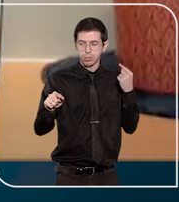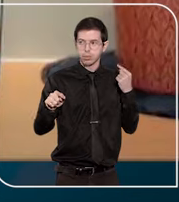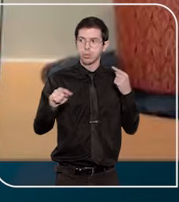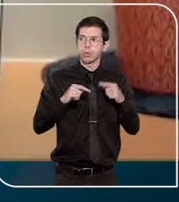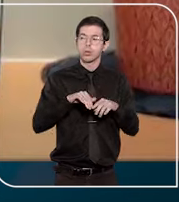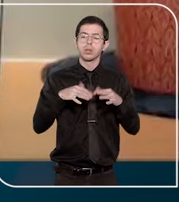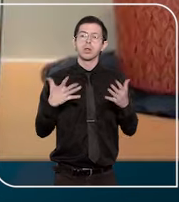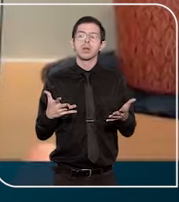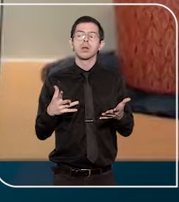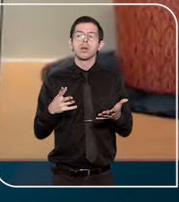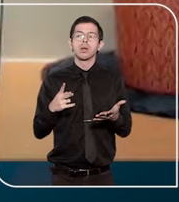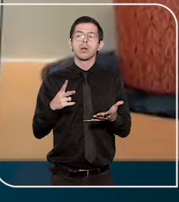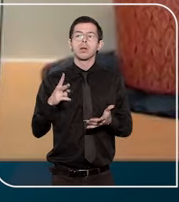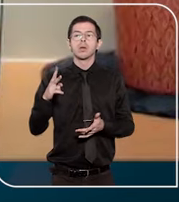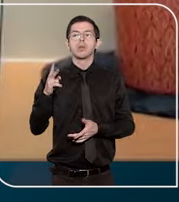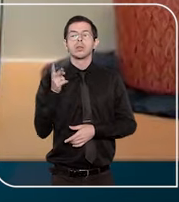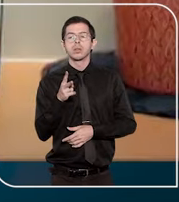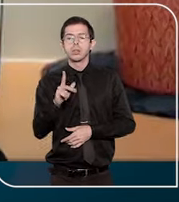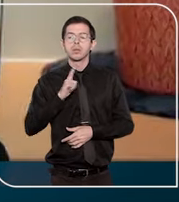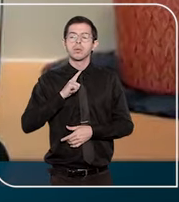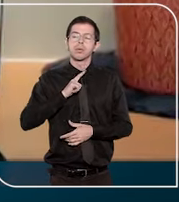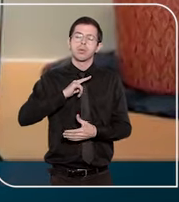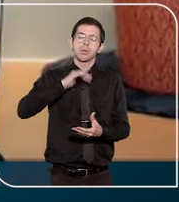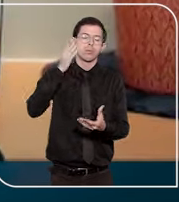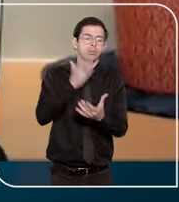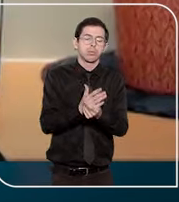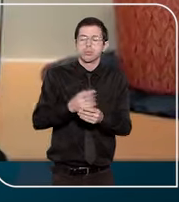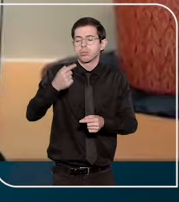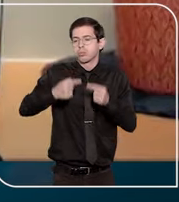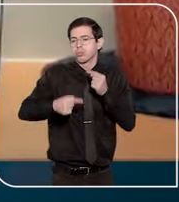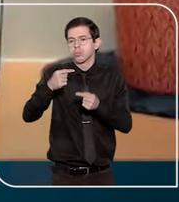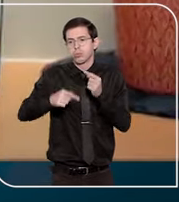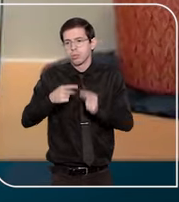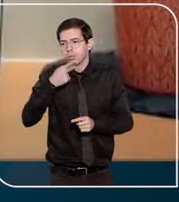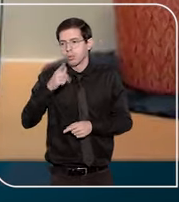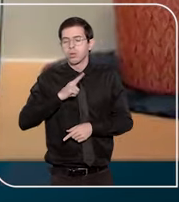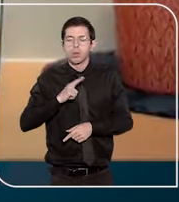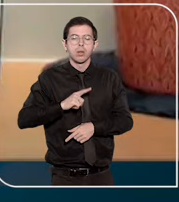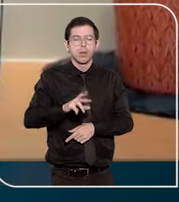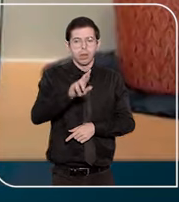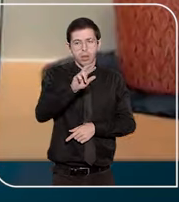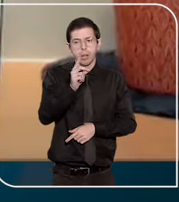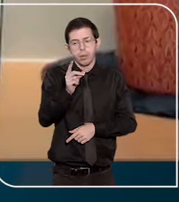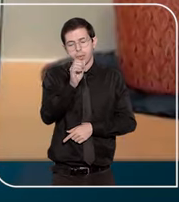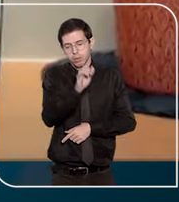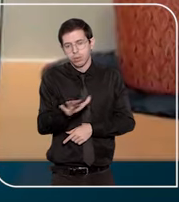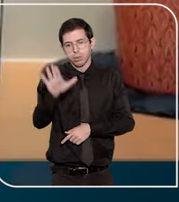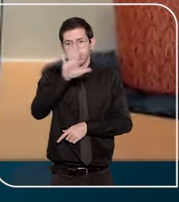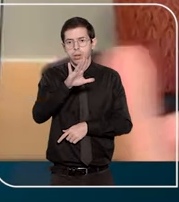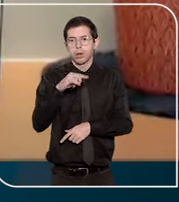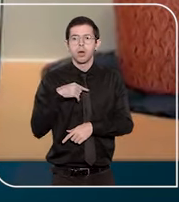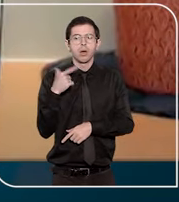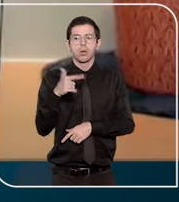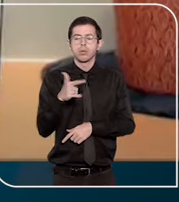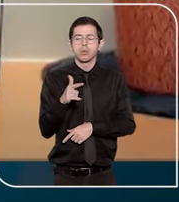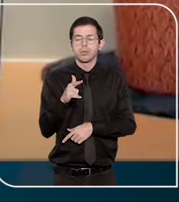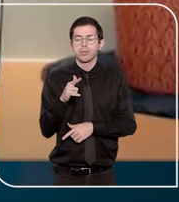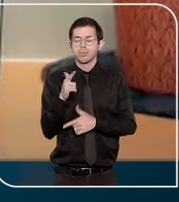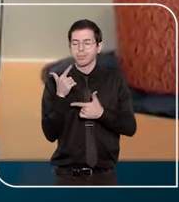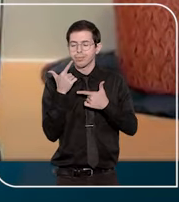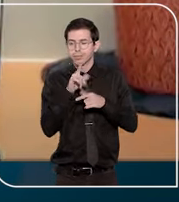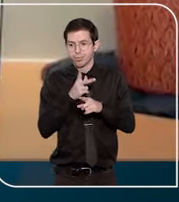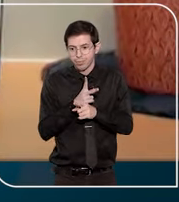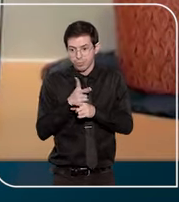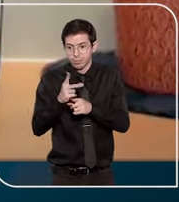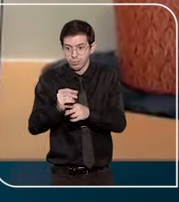algum processo, algum discurso de uma questão que o Supremo já falou que não tem repercussão geral, ele não vai ter sucesso em